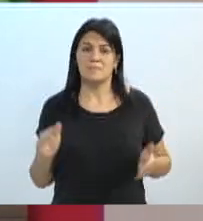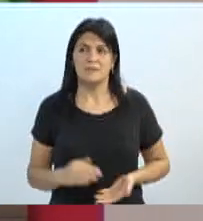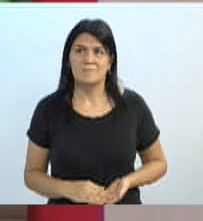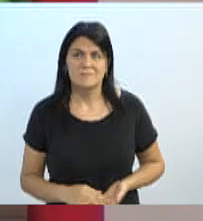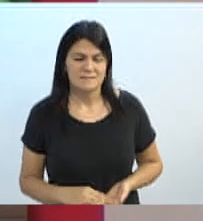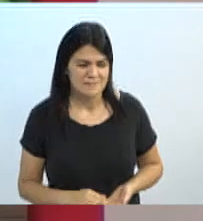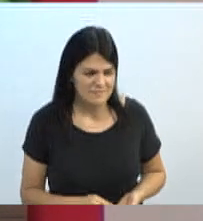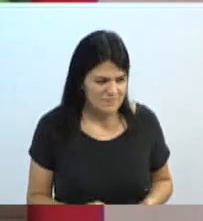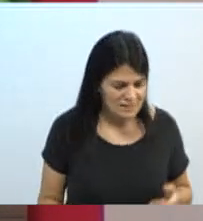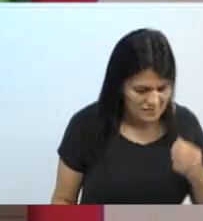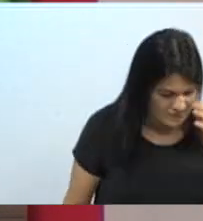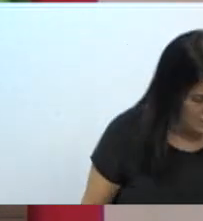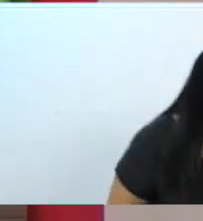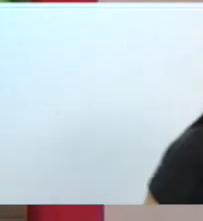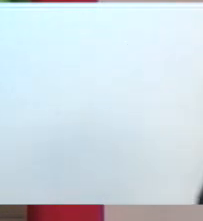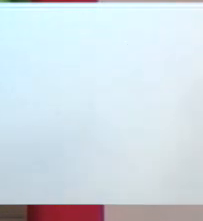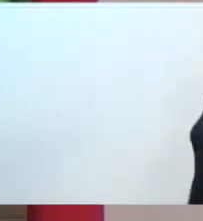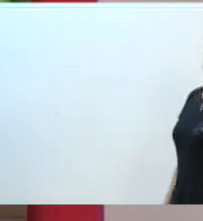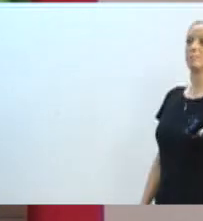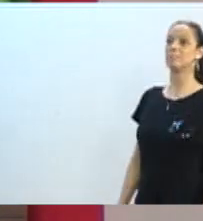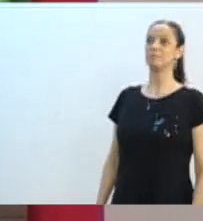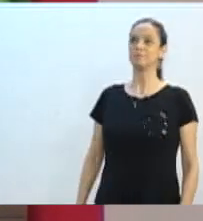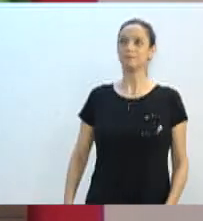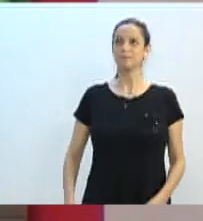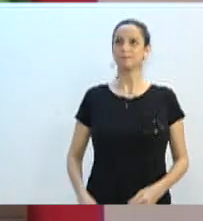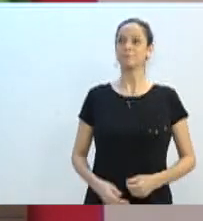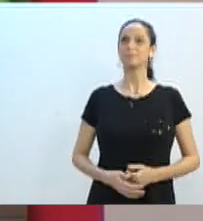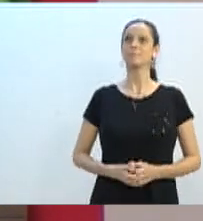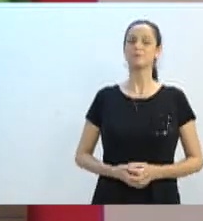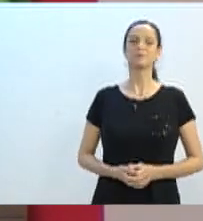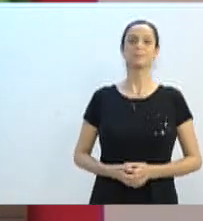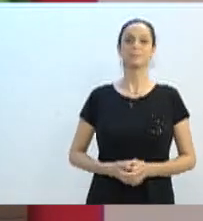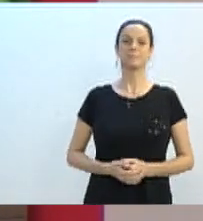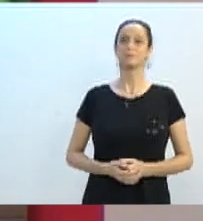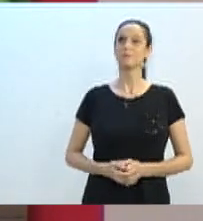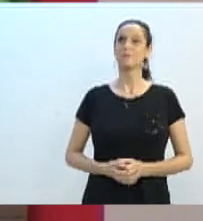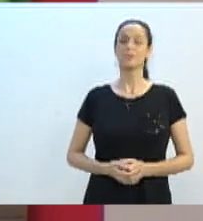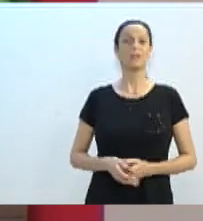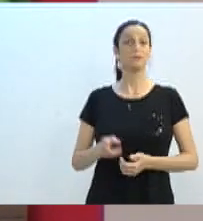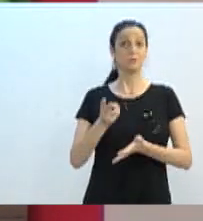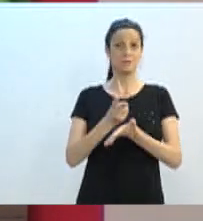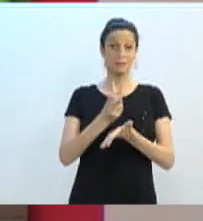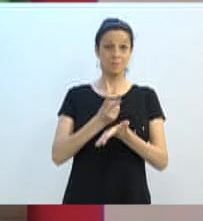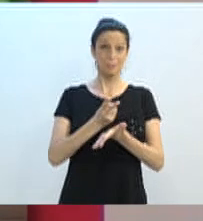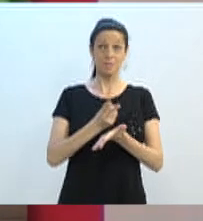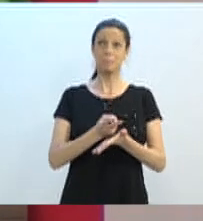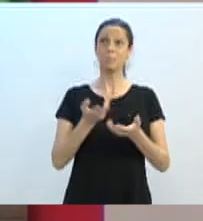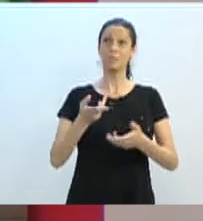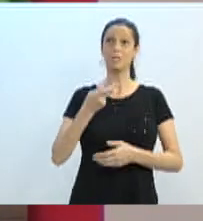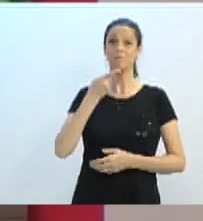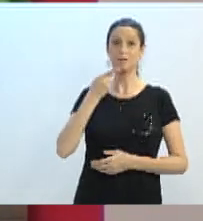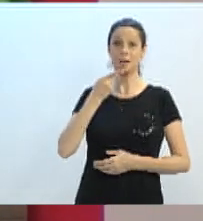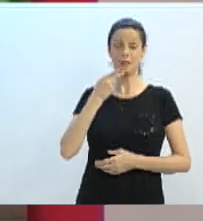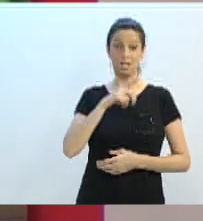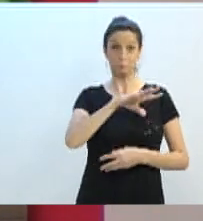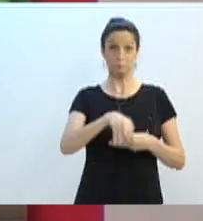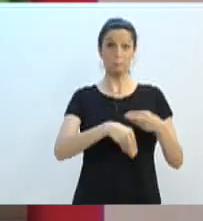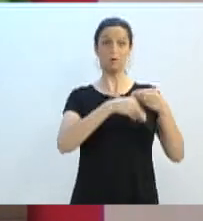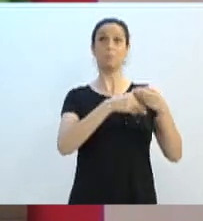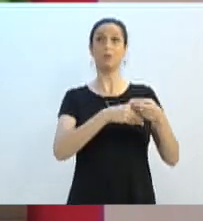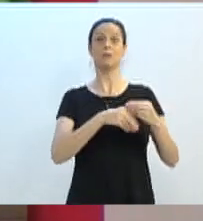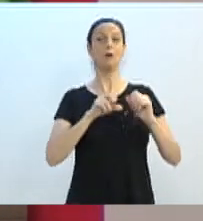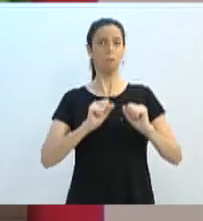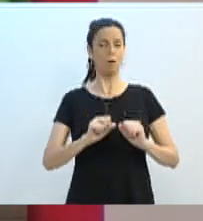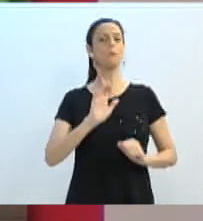o bicho iria pegar. O senhor, por gentileza, eu já concedo, mas sempre que eu estou falando, o senhor quer uma parte, o senhor fica falando. O senhor pode